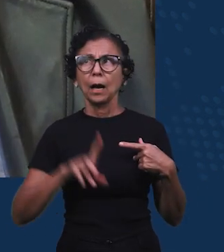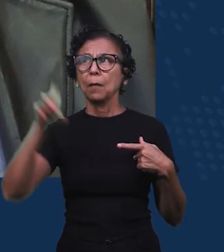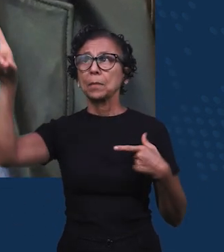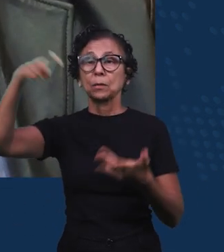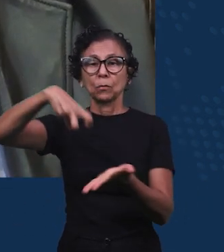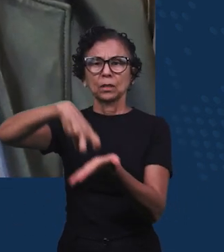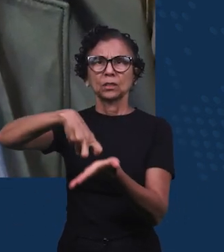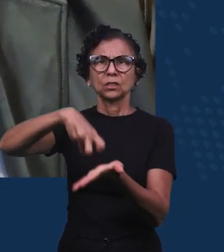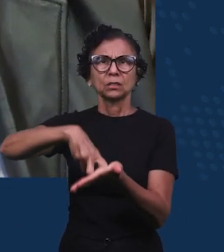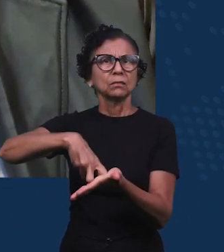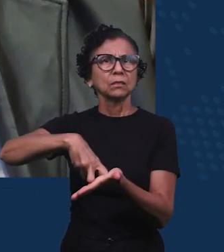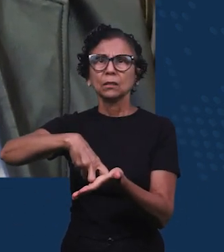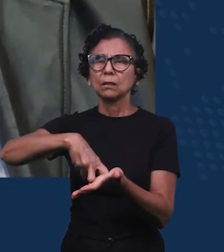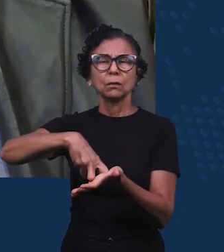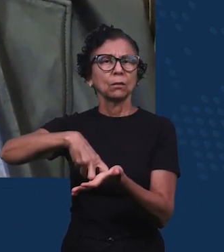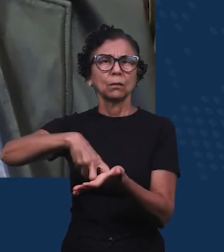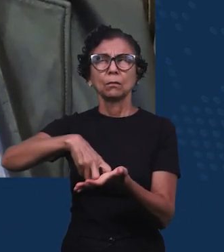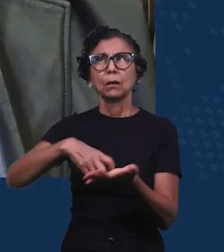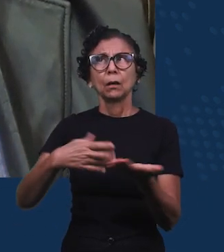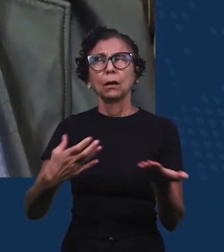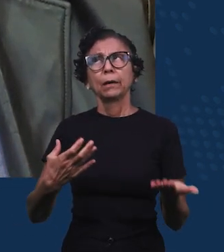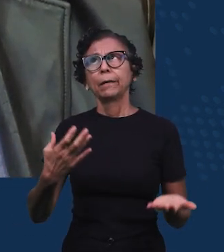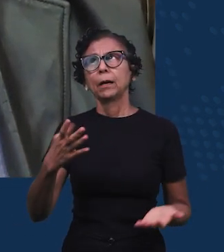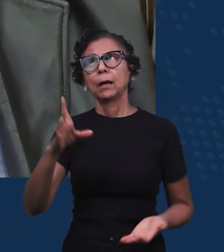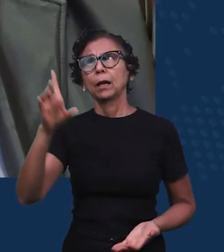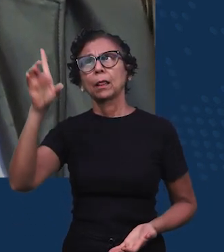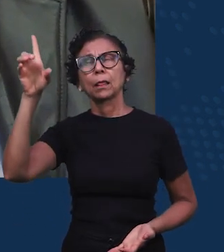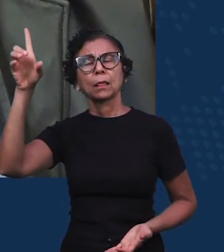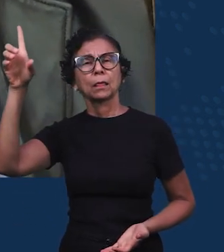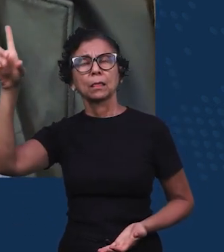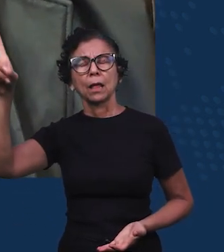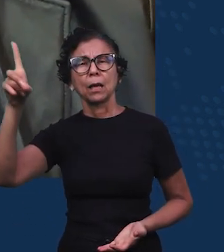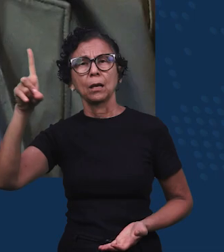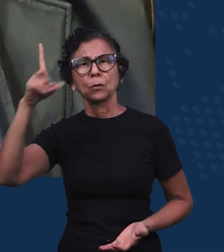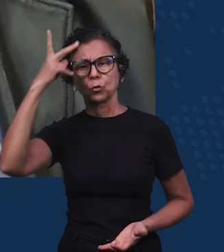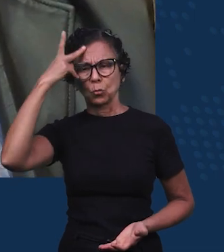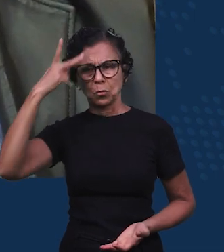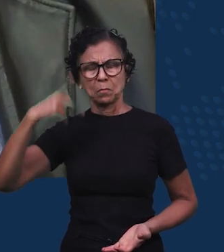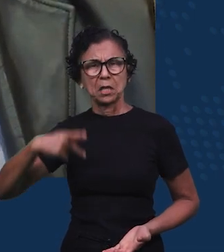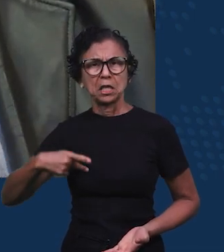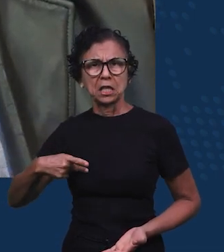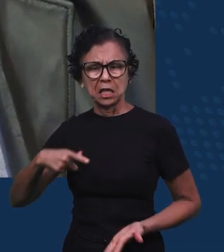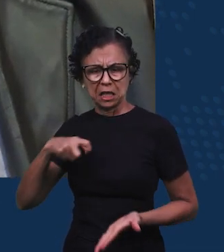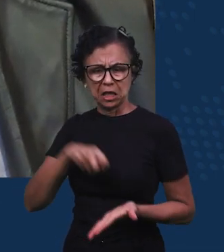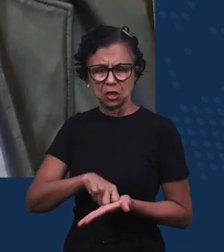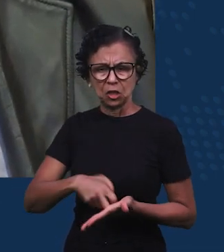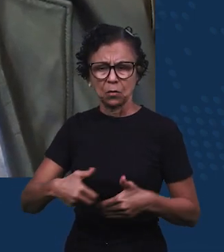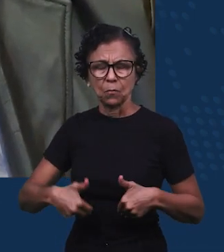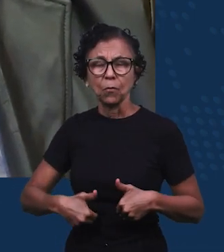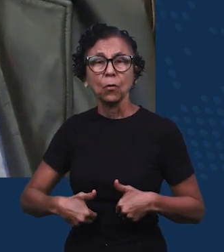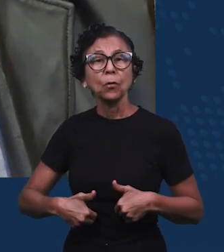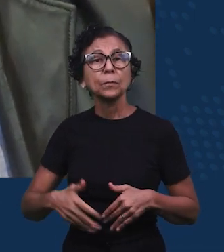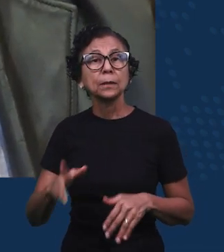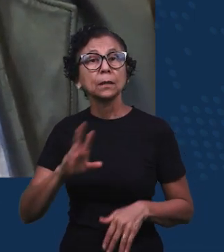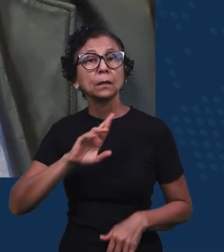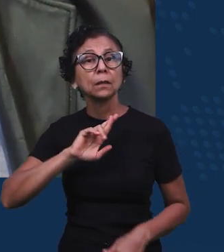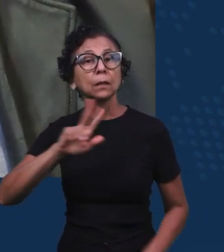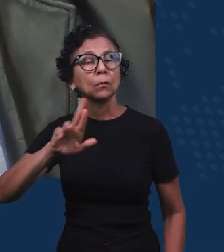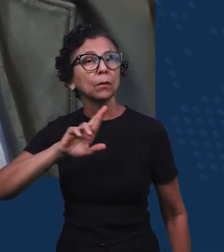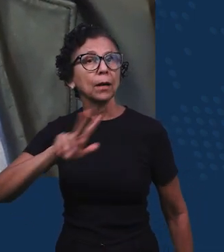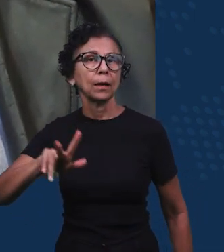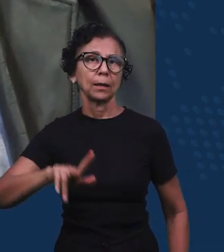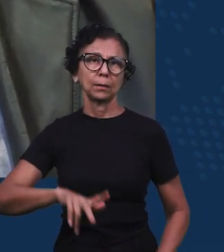nos castigando ou Deus está punindo a humanidade com a fome. Não, a fome é um